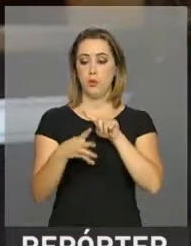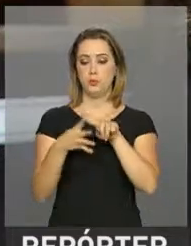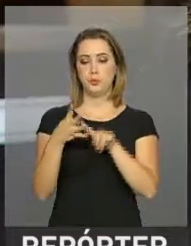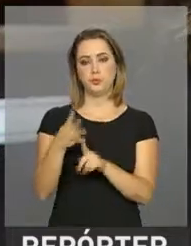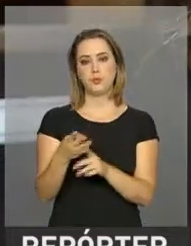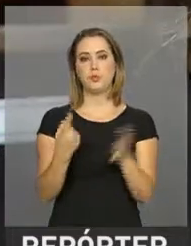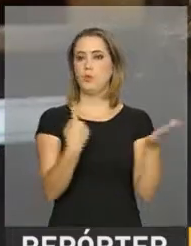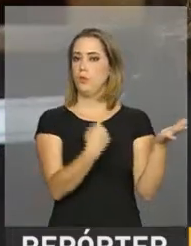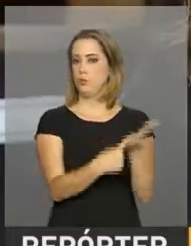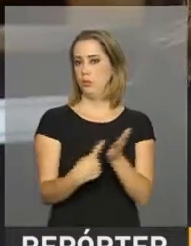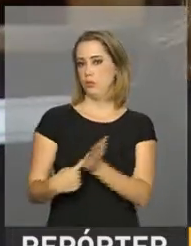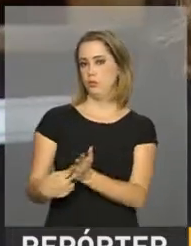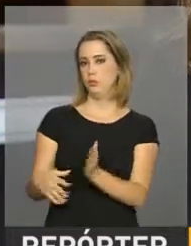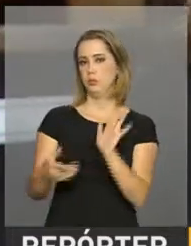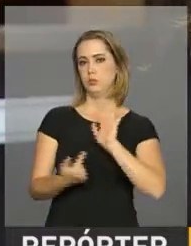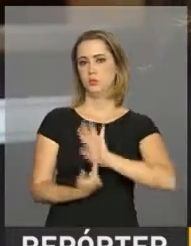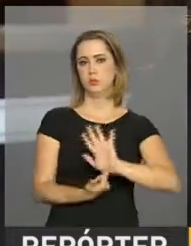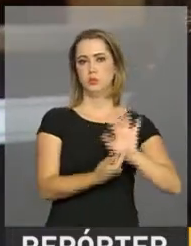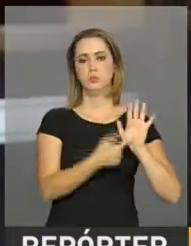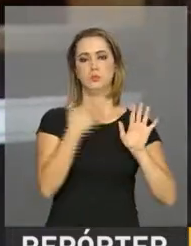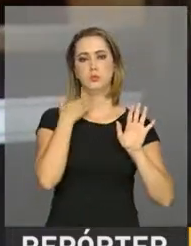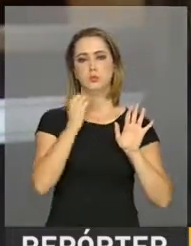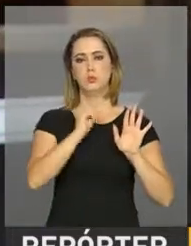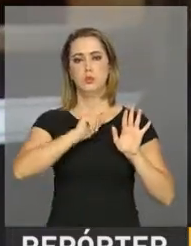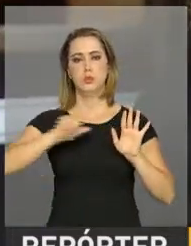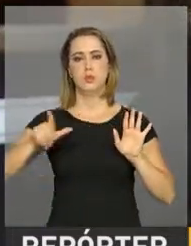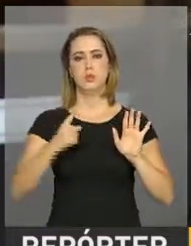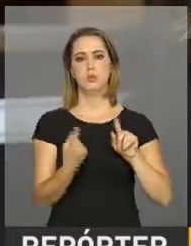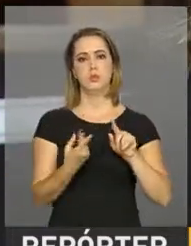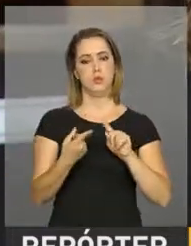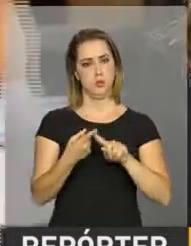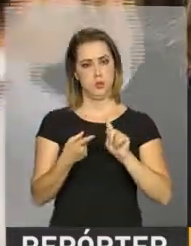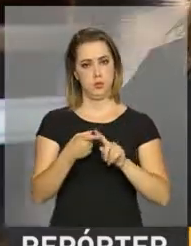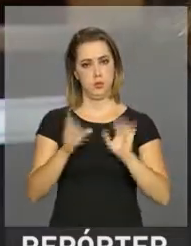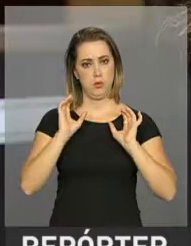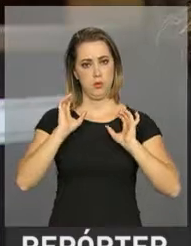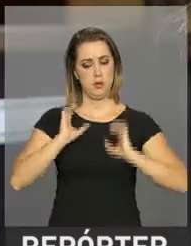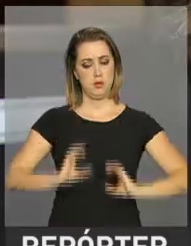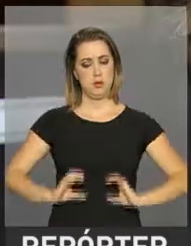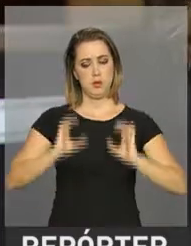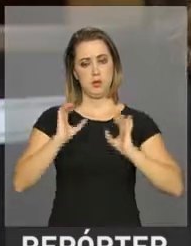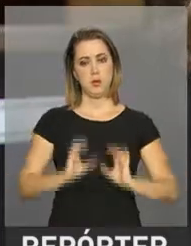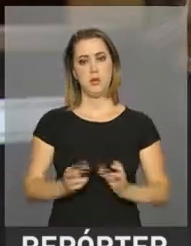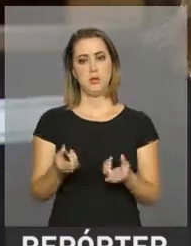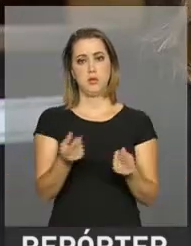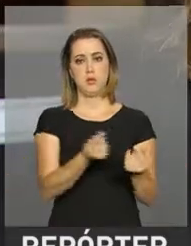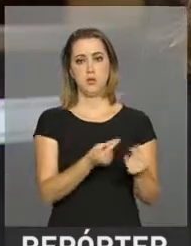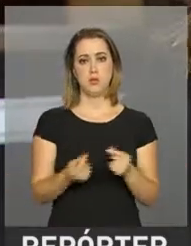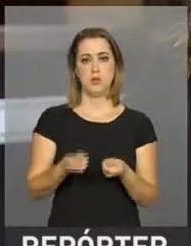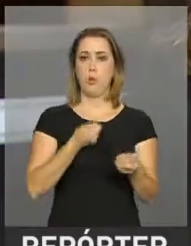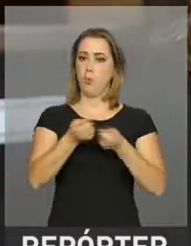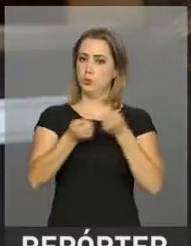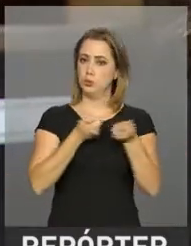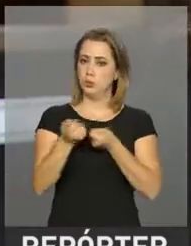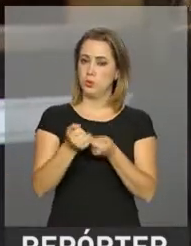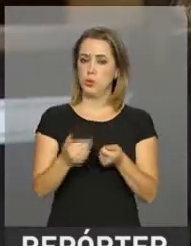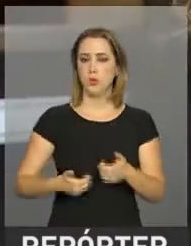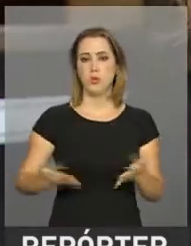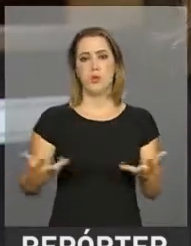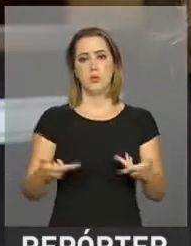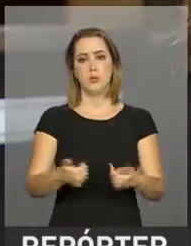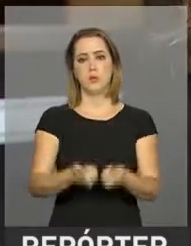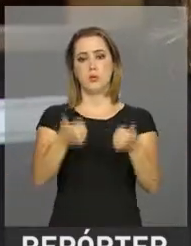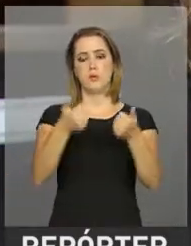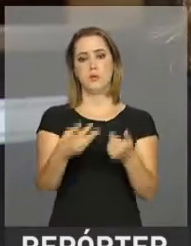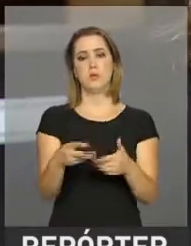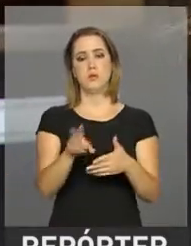agenda apresentada pelo banco central incluem cidadania financeira sistema financeiro mais eficiente legislação mais moderna e crédito